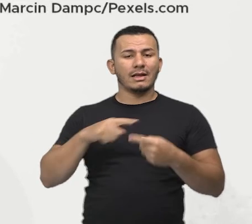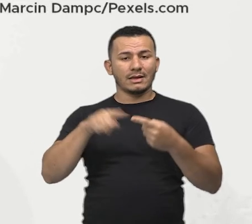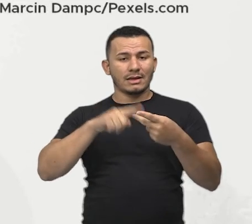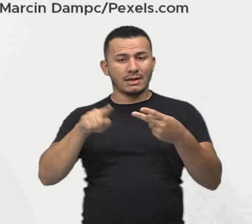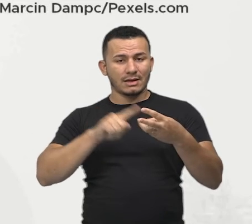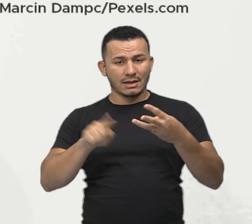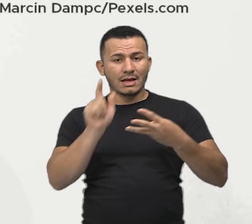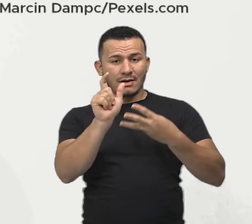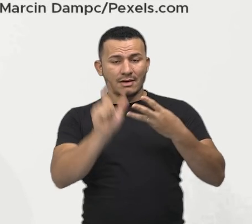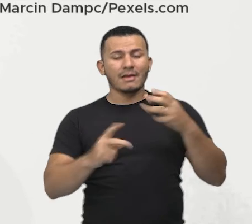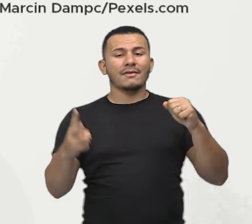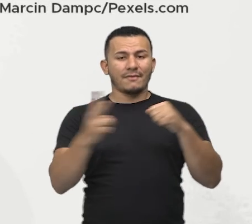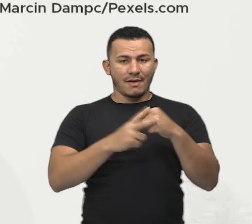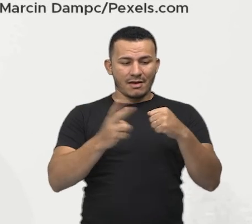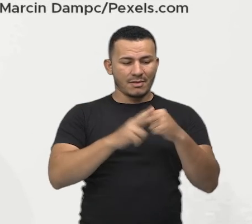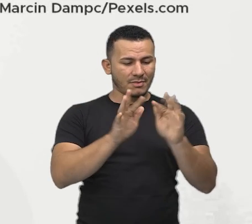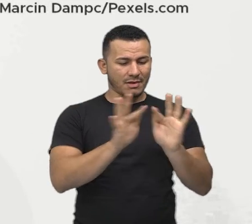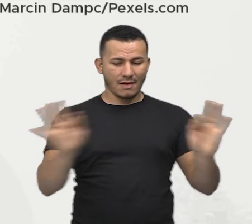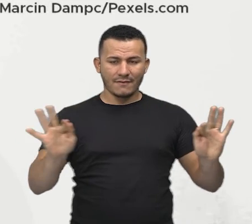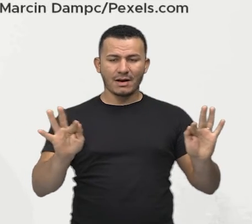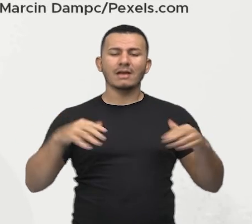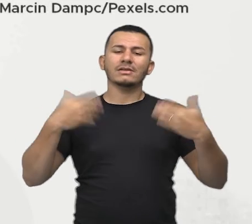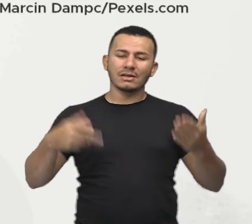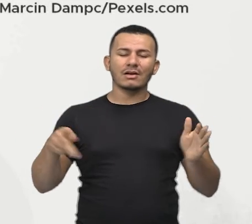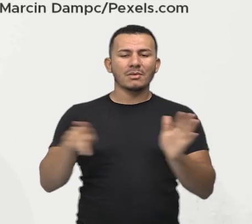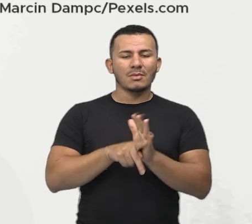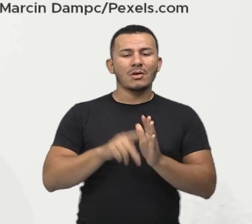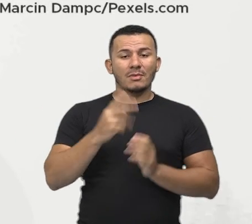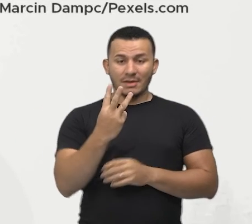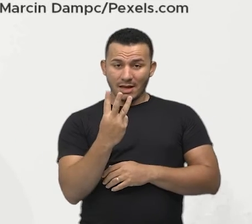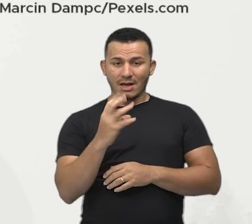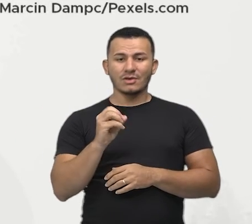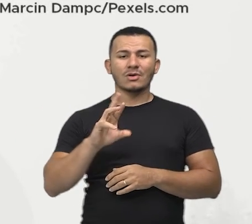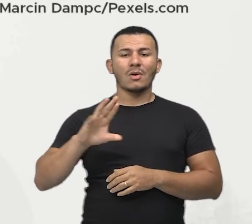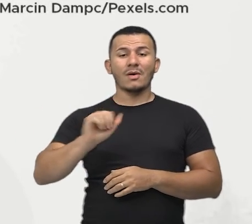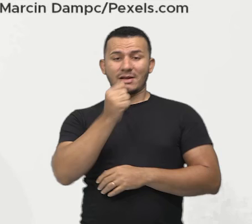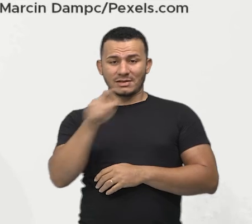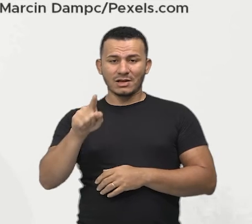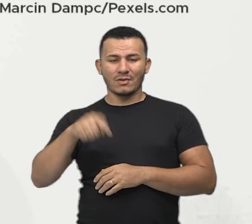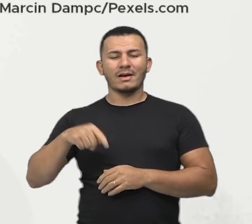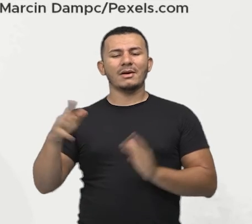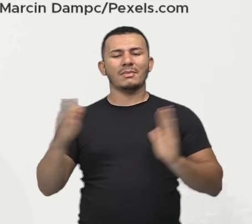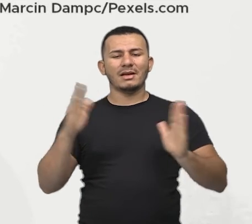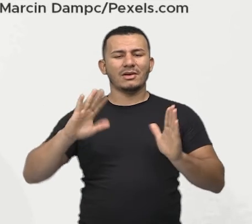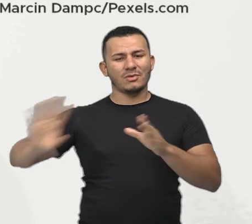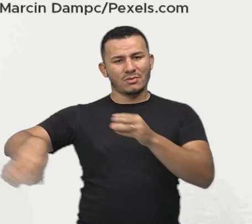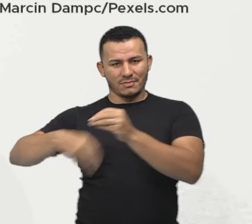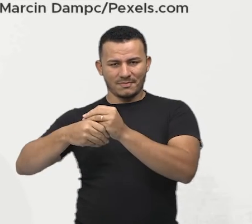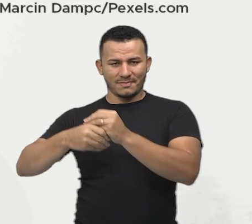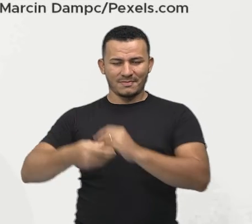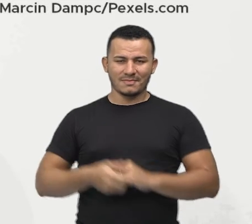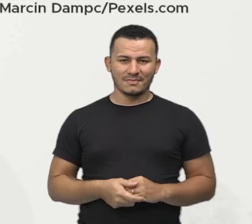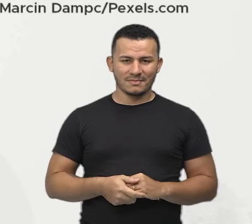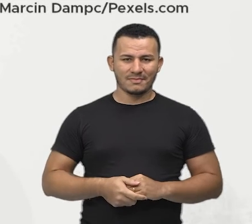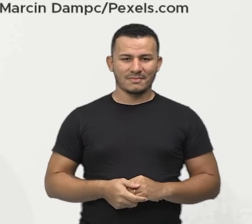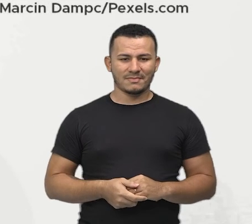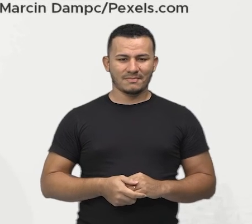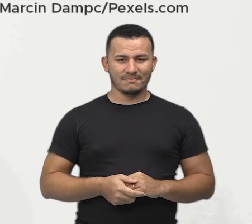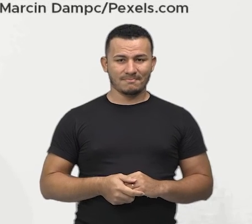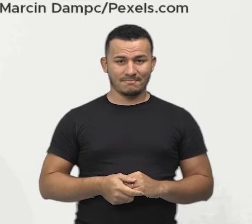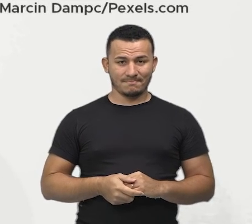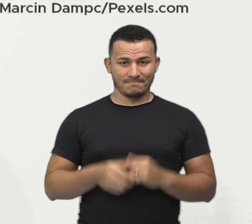3 verbos neste enunciado, então eu tenho 3 orações, o meu período ele é